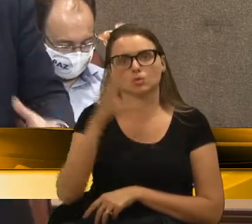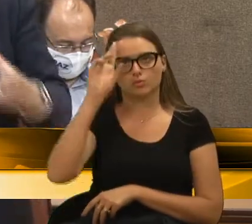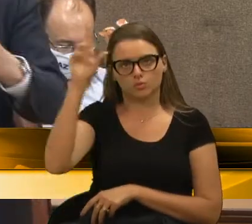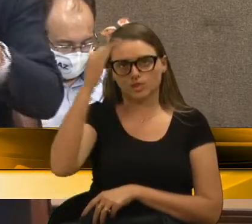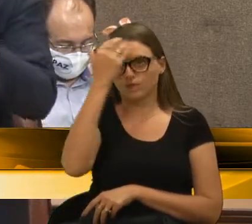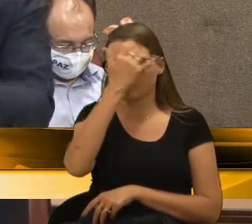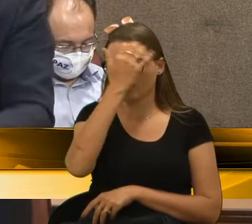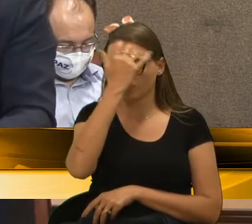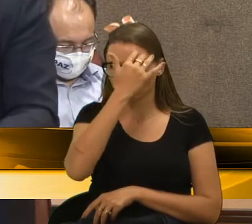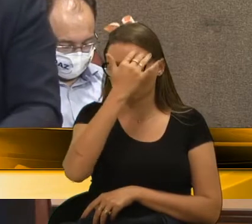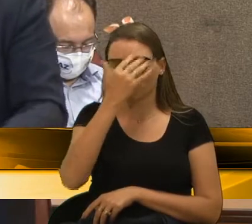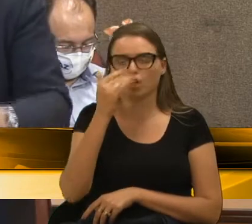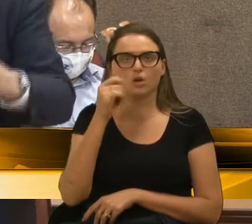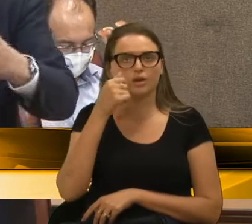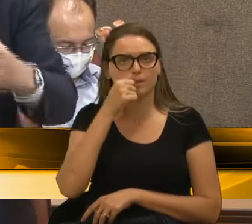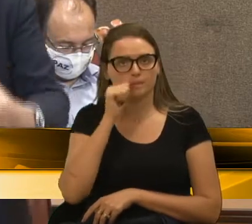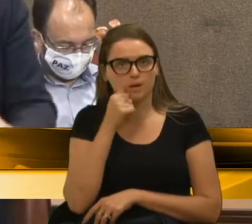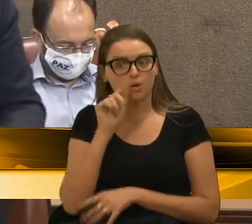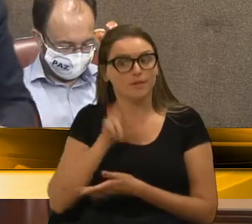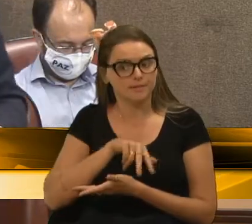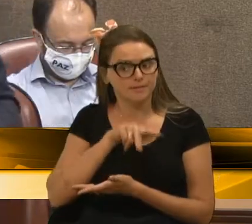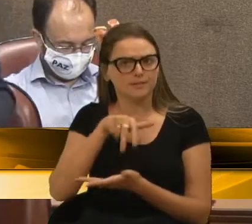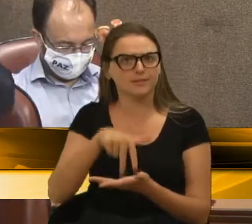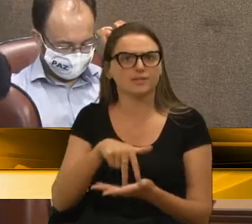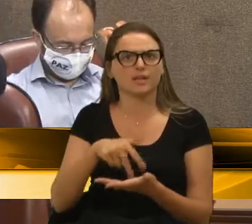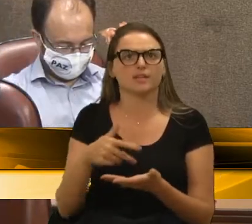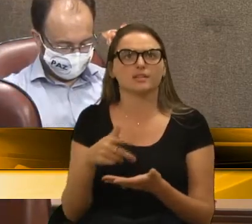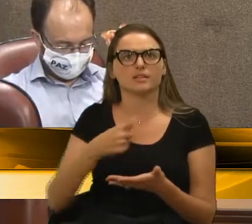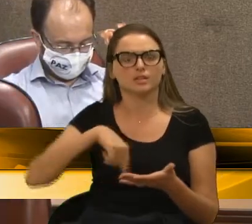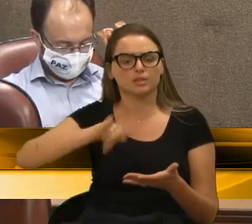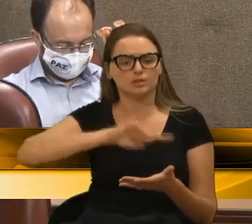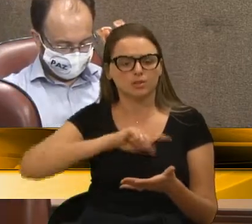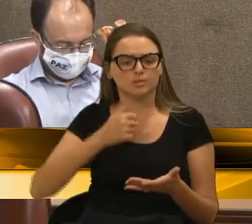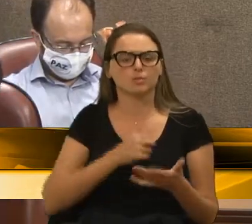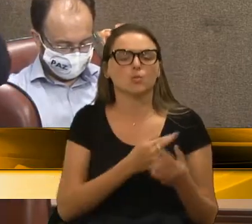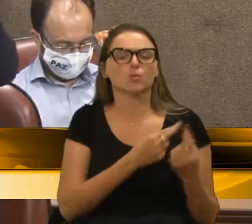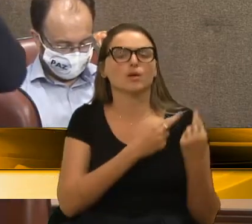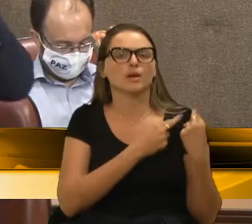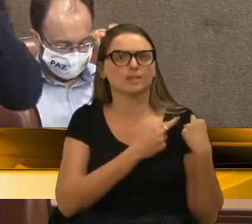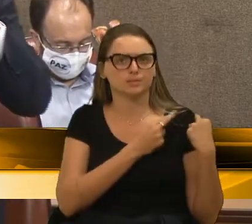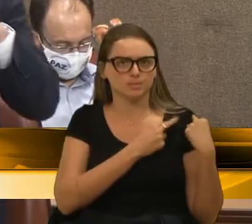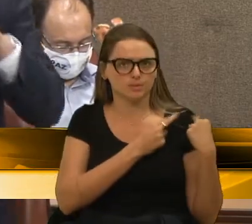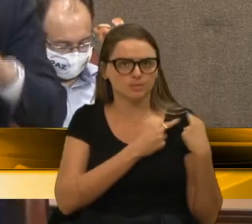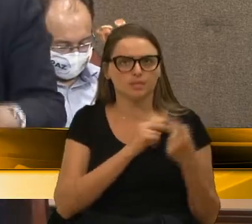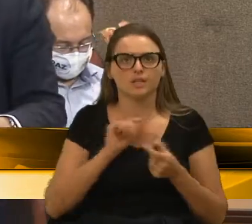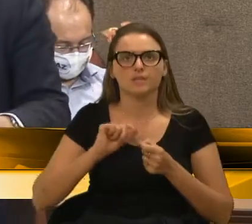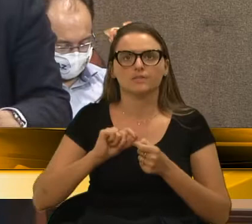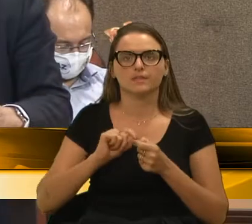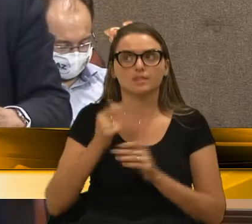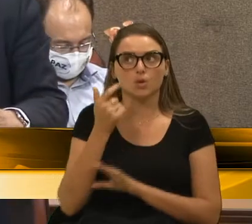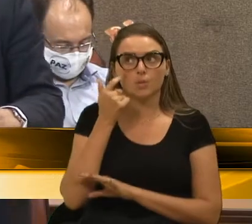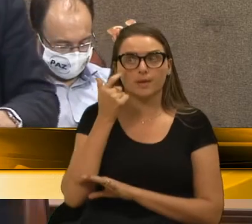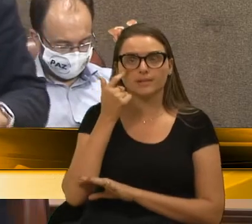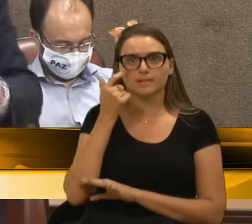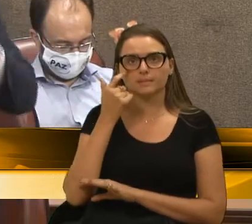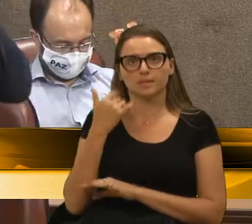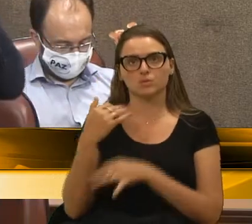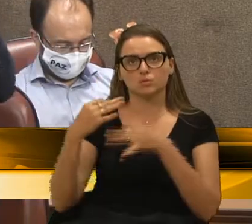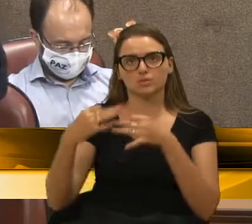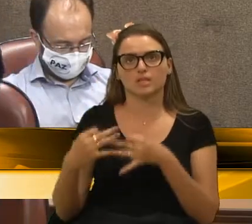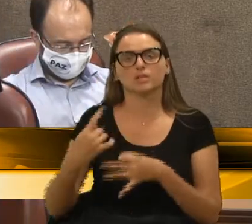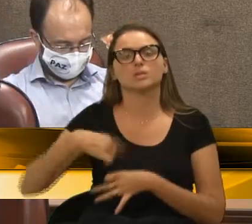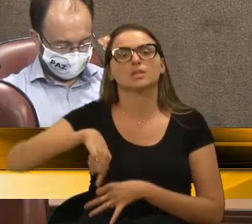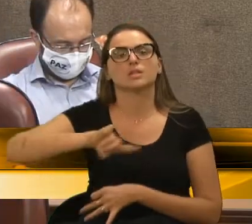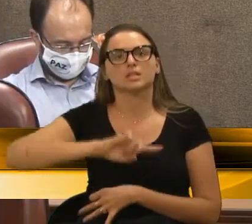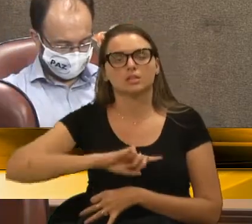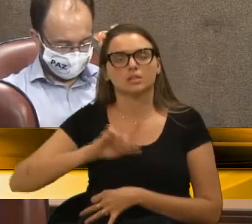que enfrentem isso. Nós precisamos, né, com cautela, fazer uma reflexão muito forte de que vamos ter